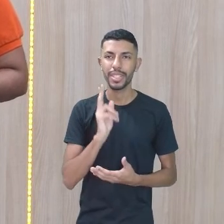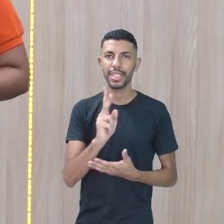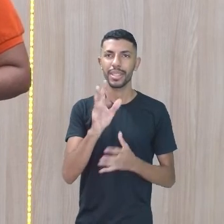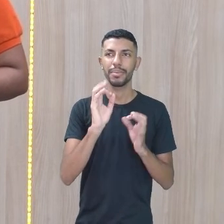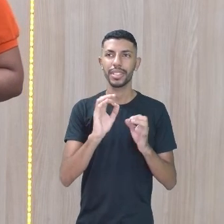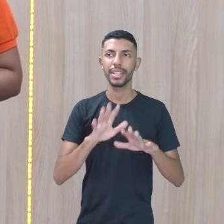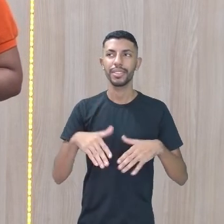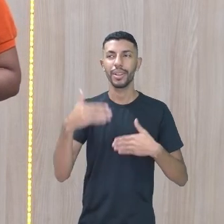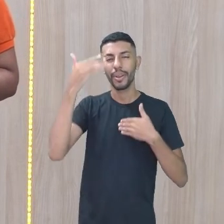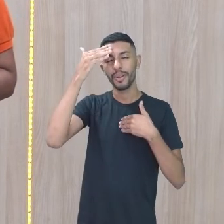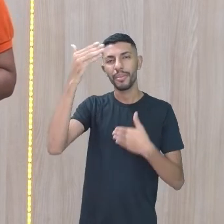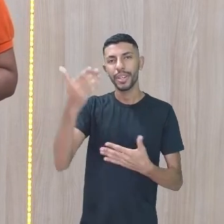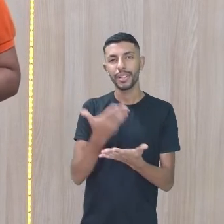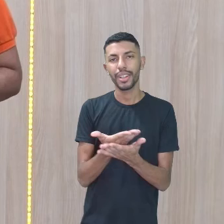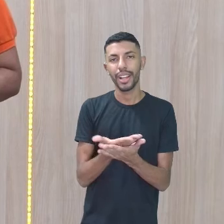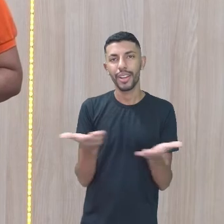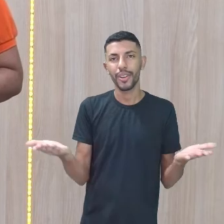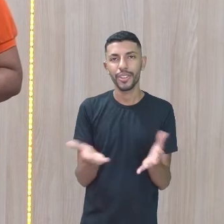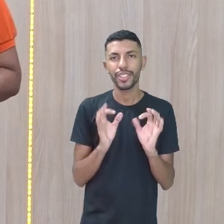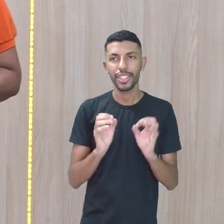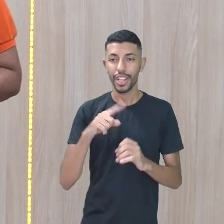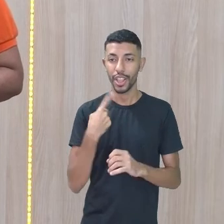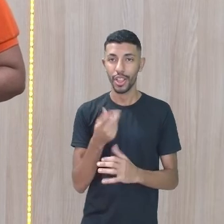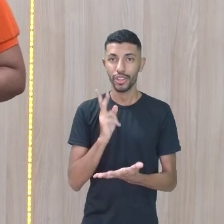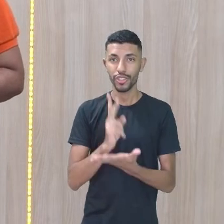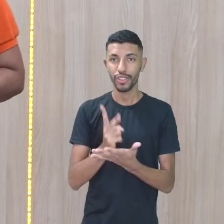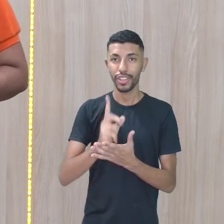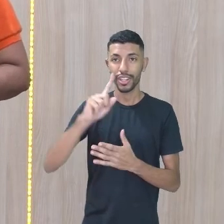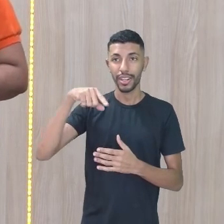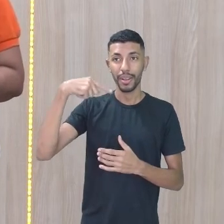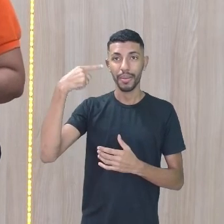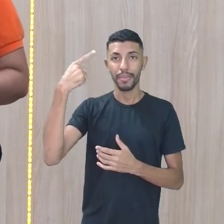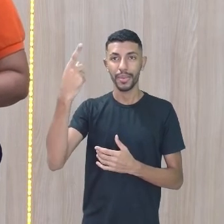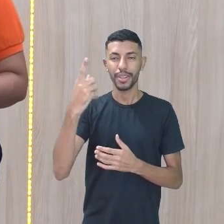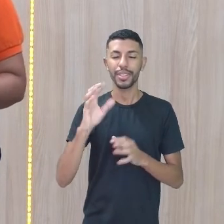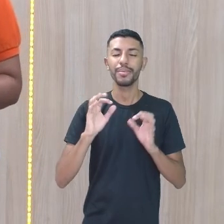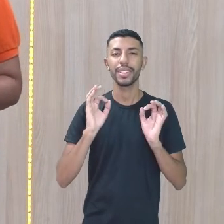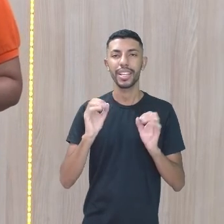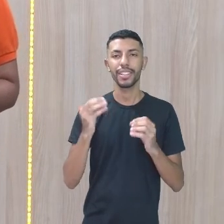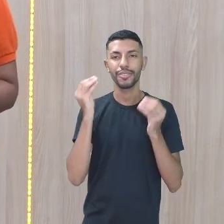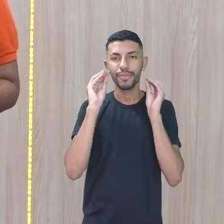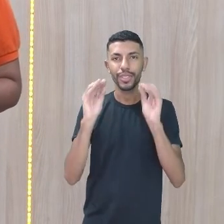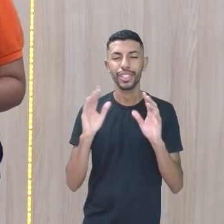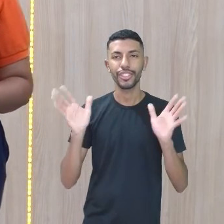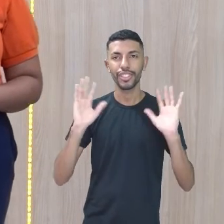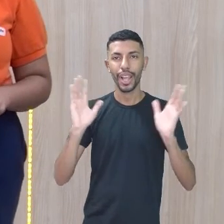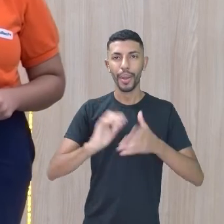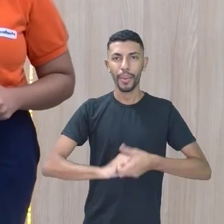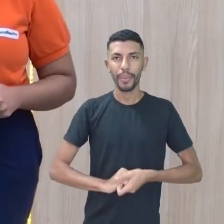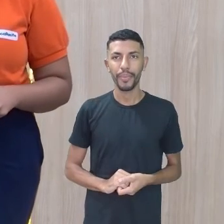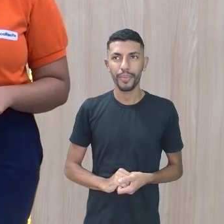sempre. Muito obrigada pela aula de hoje, a gente continua na próxima. Um cheiro e até breve.